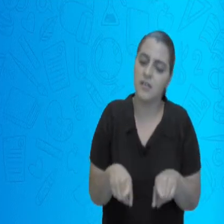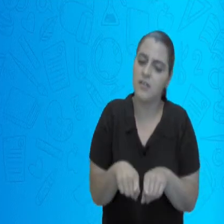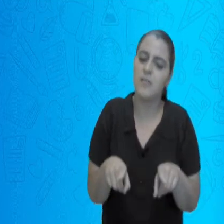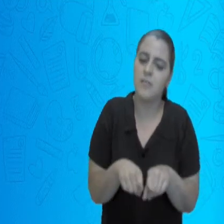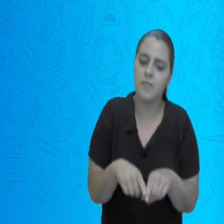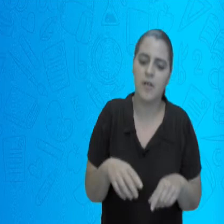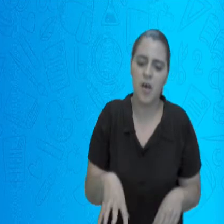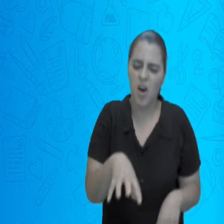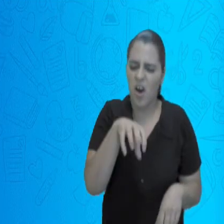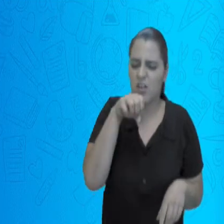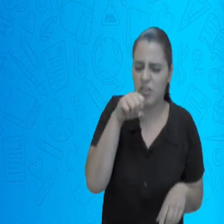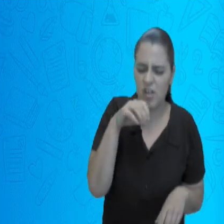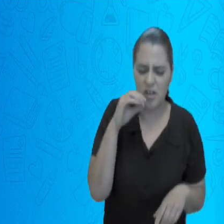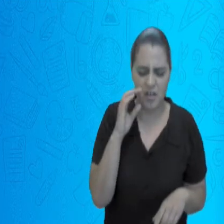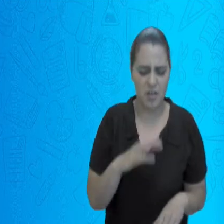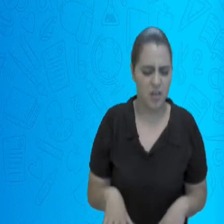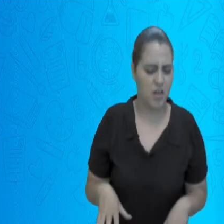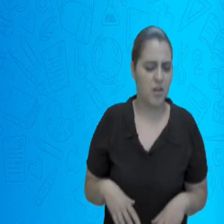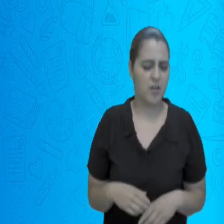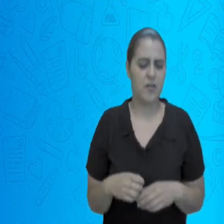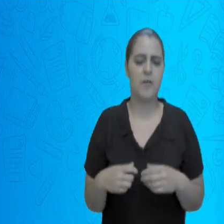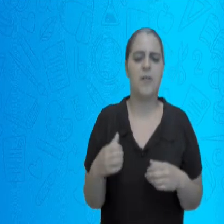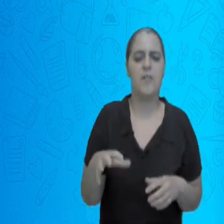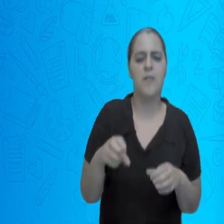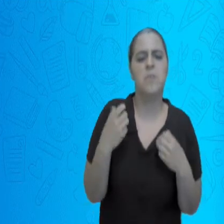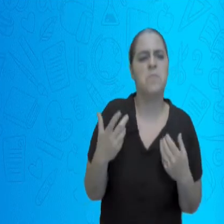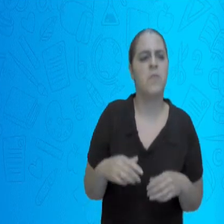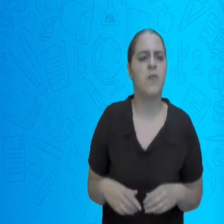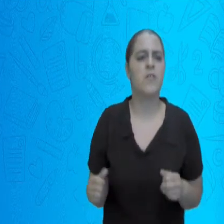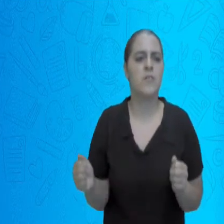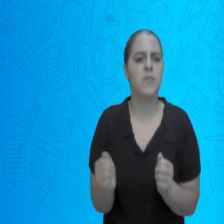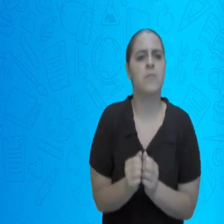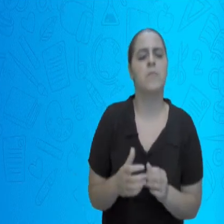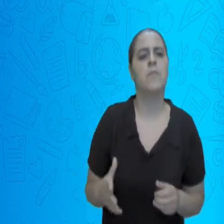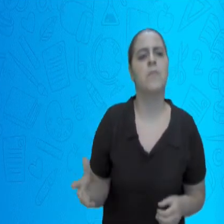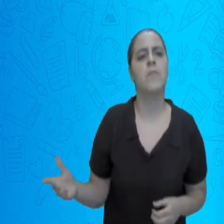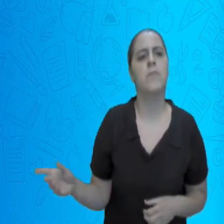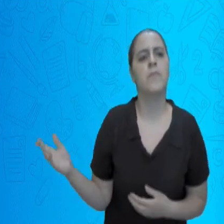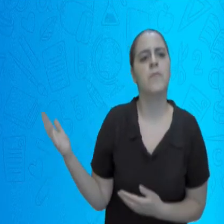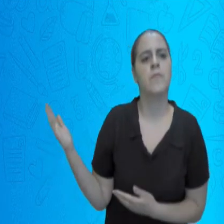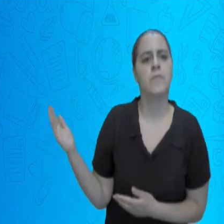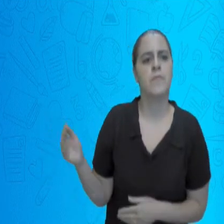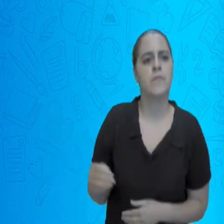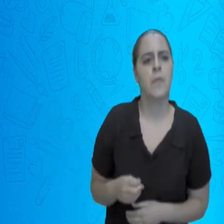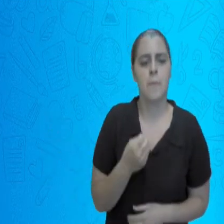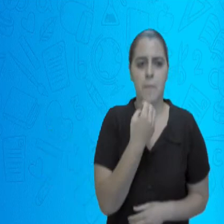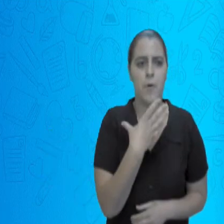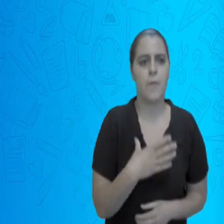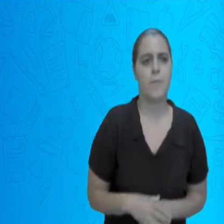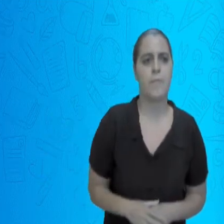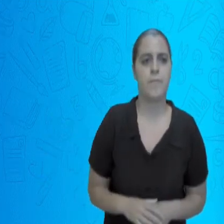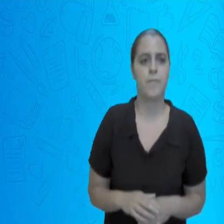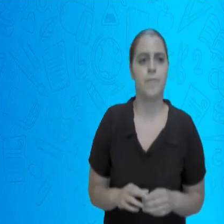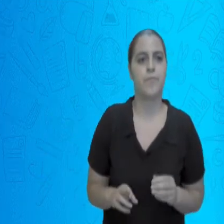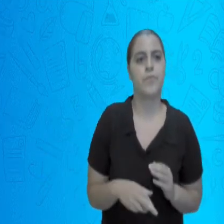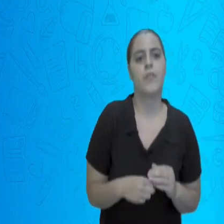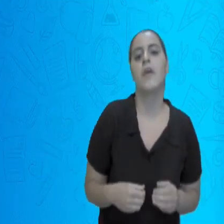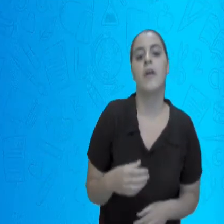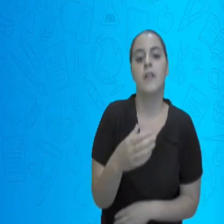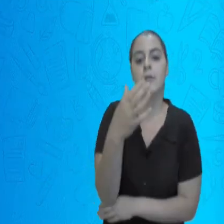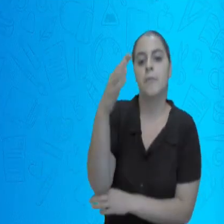uma gripe mais forte, menos forte, tem que estar acompanhando, tá? Bom, o reino